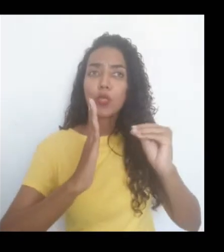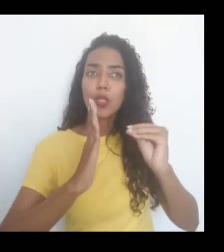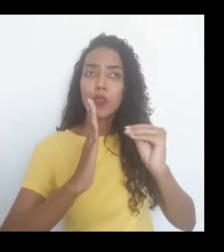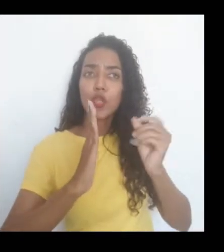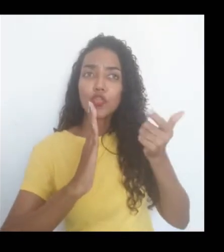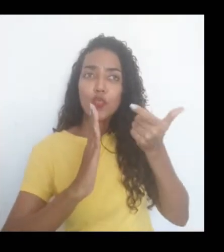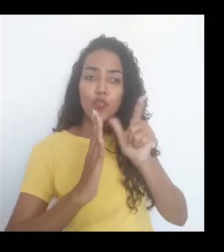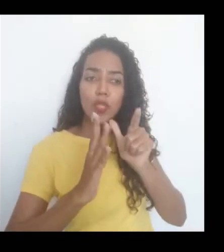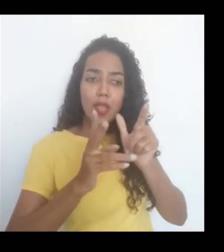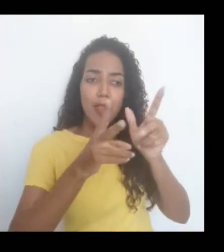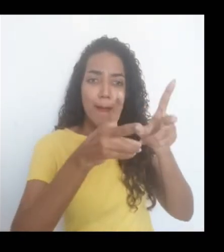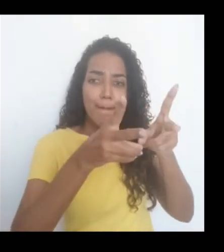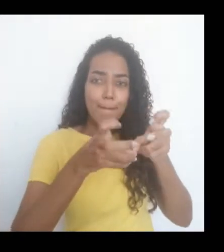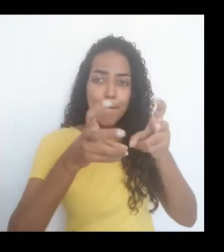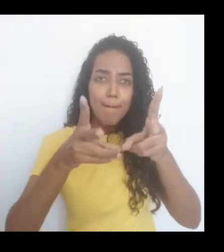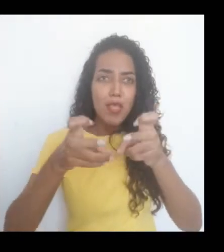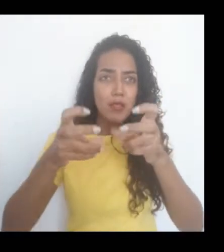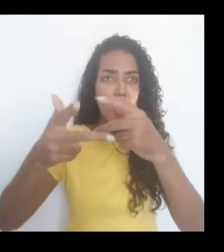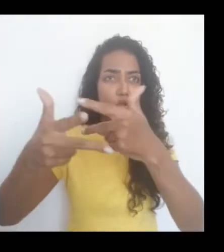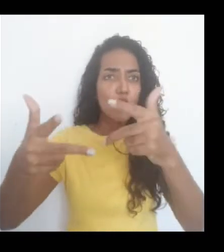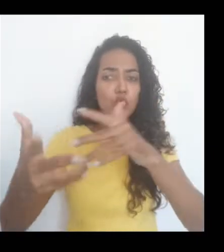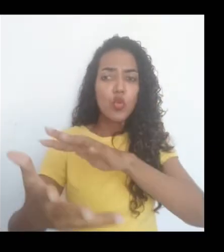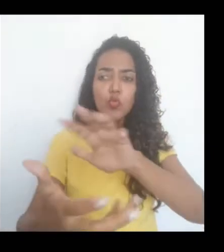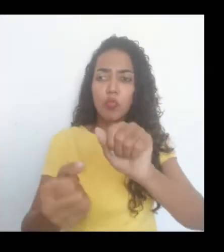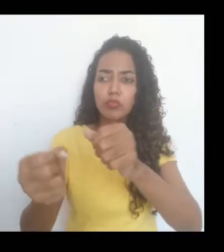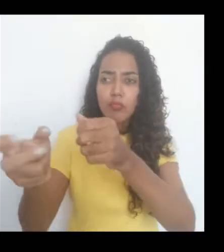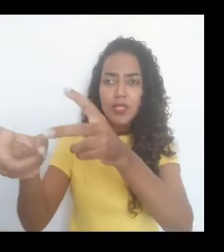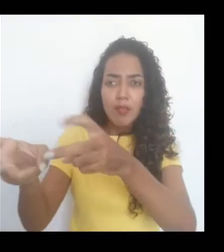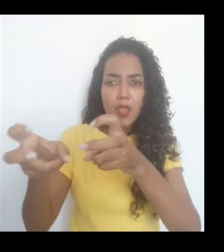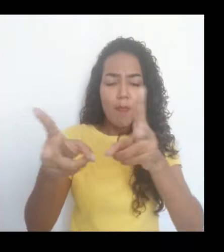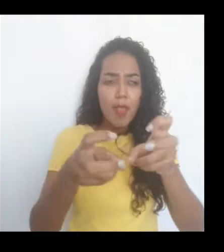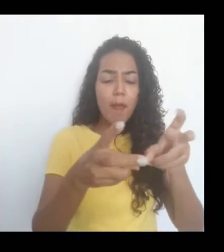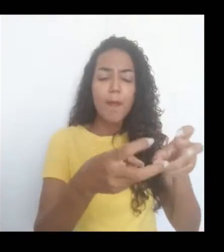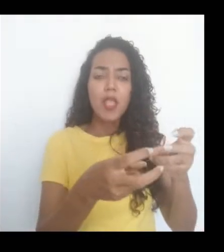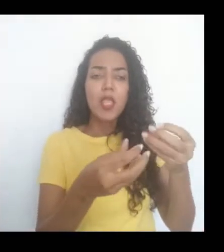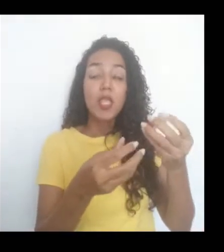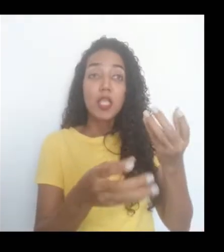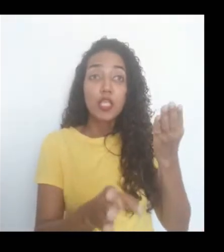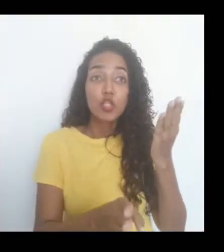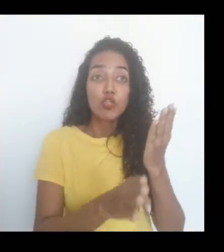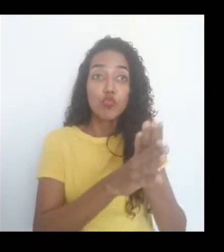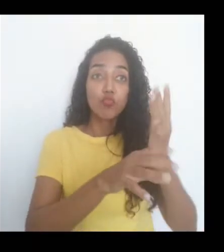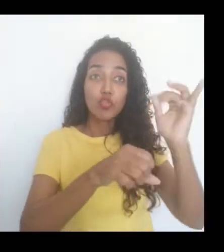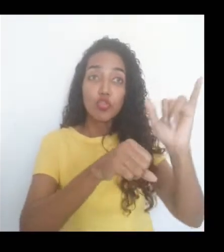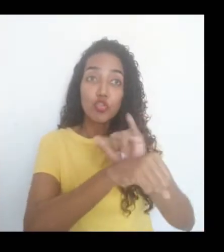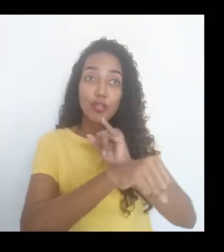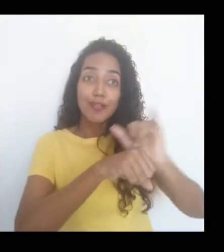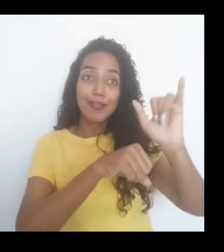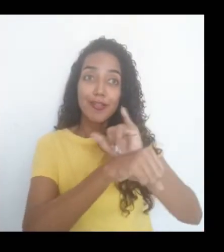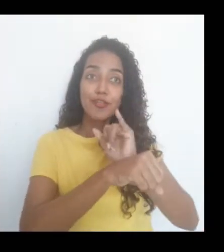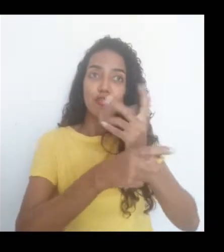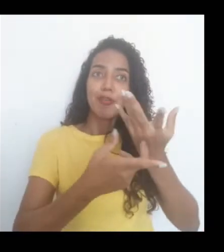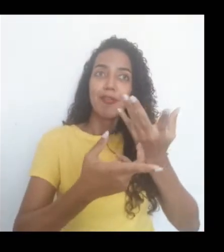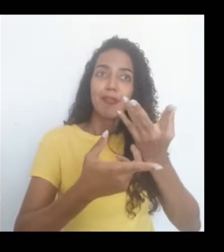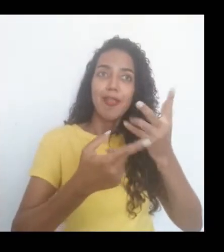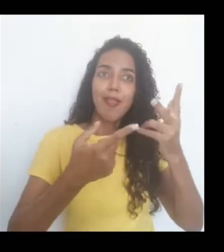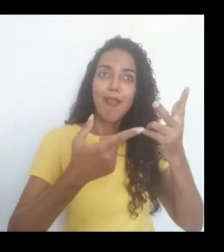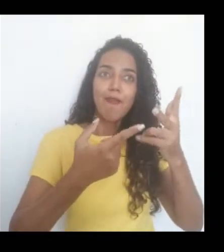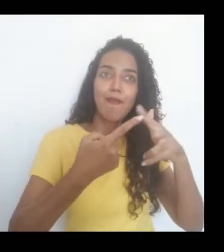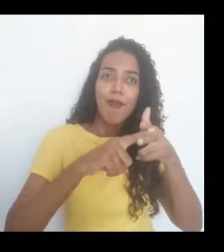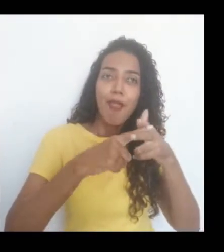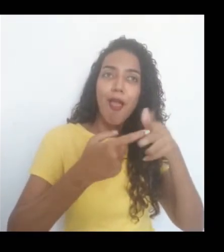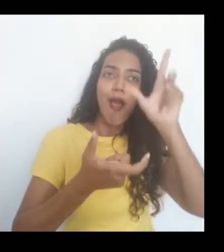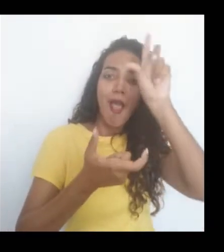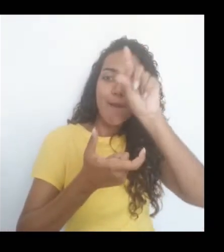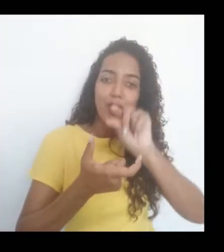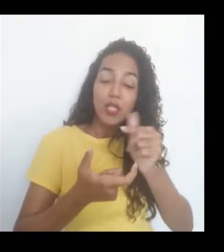consiga utilizar recursos computacionais, ou seja, desenvolver sistemas que resolvem determinados